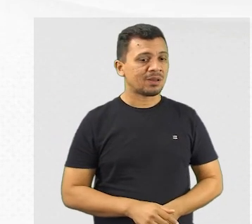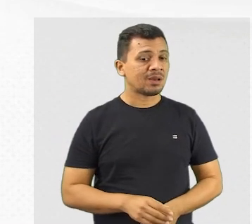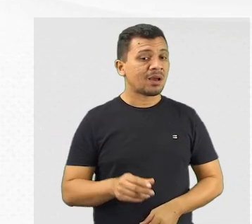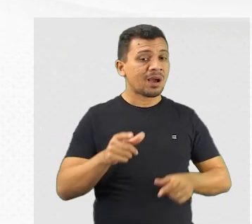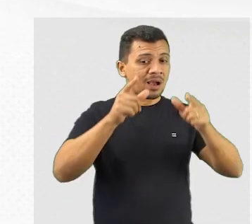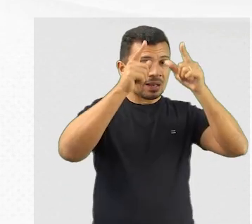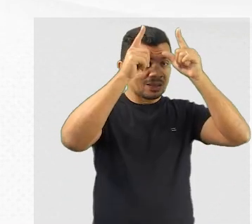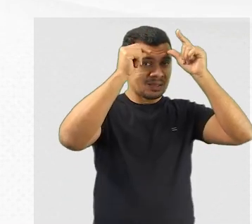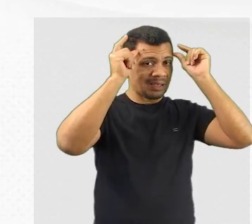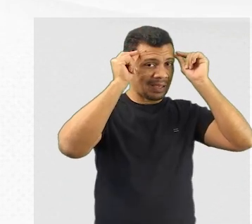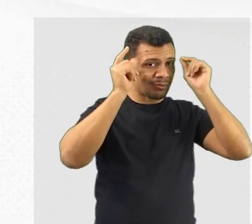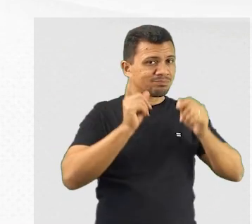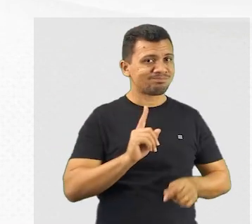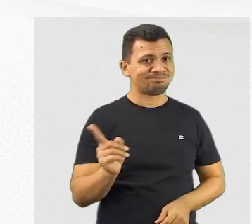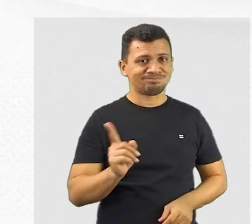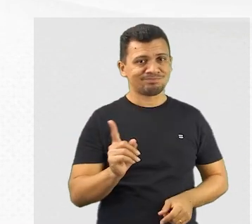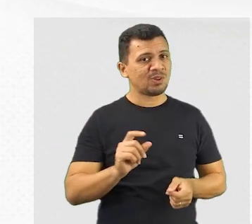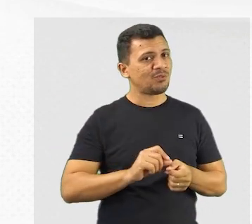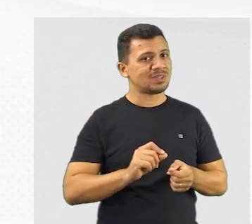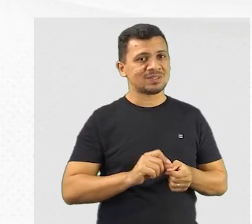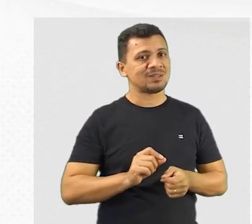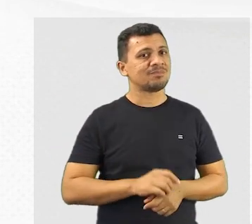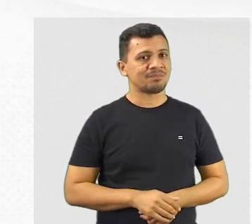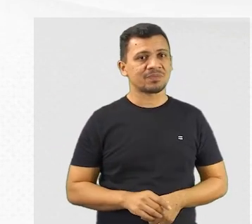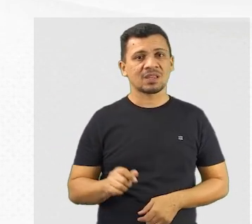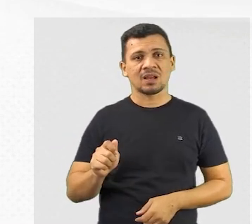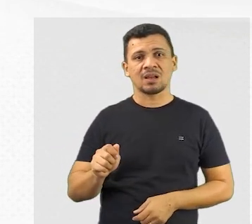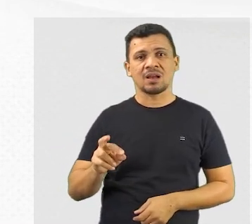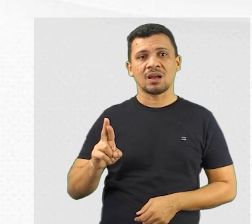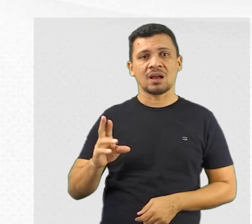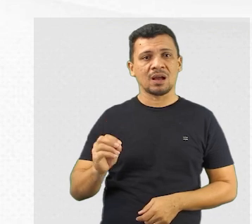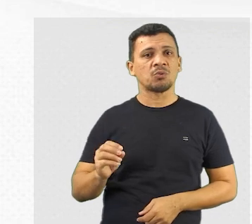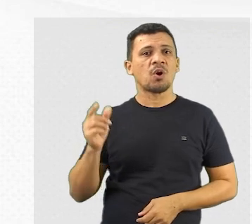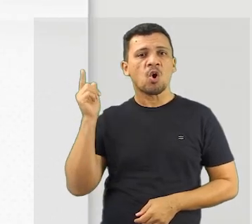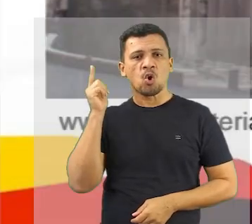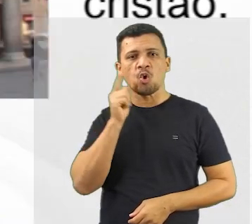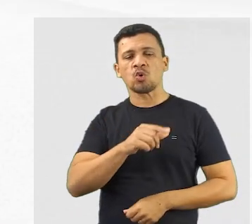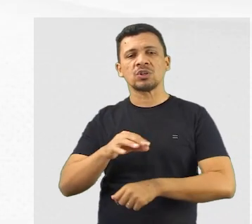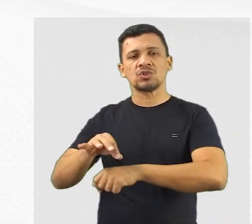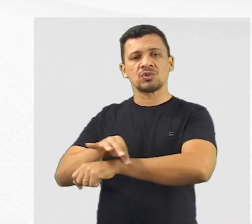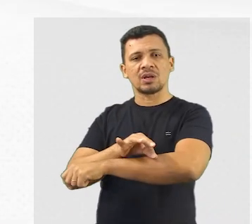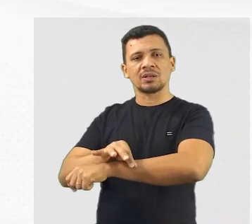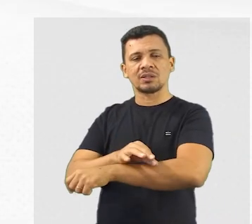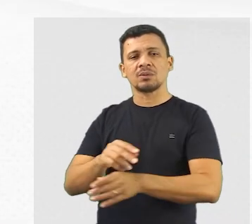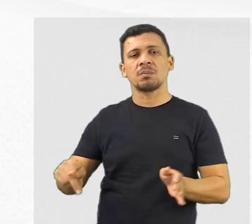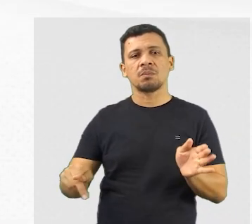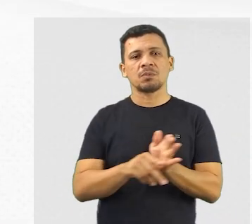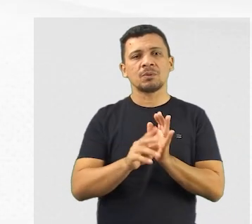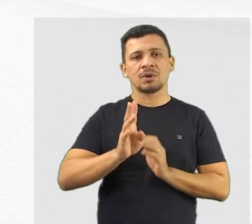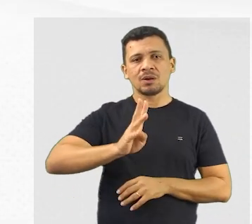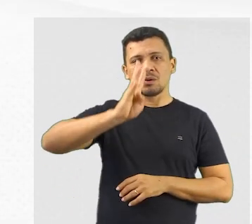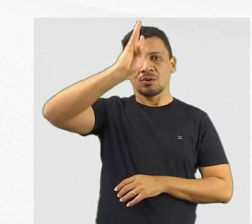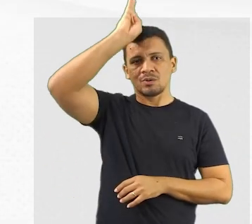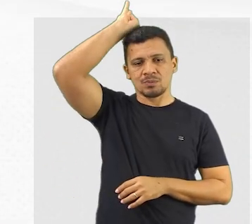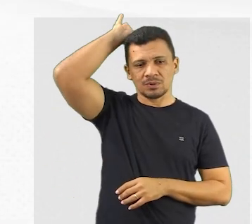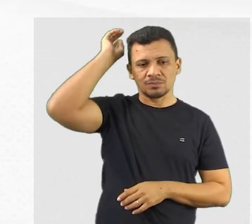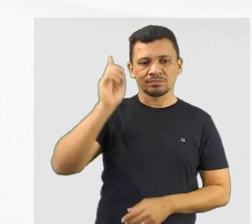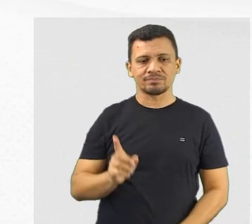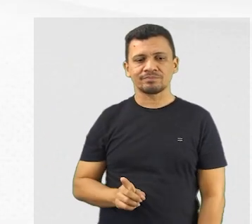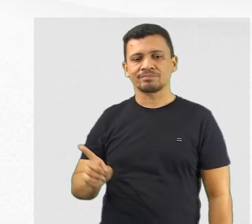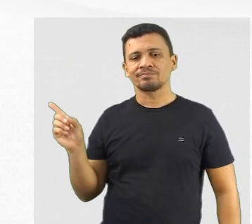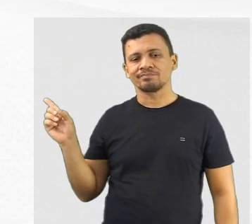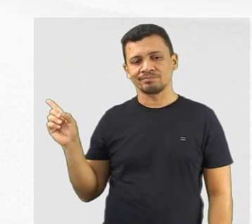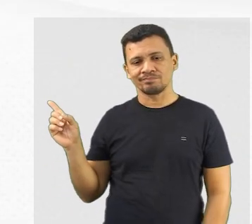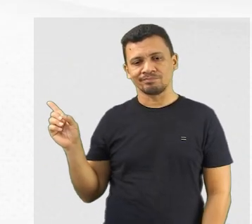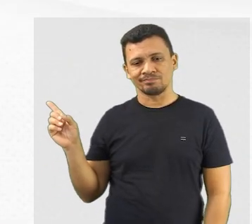só, não faziam. Então, o arco é uma conquista arquitetônica romana. Apresentando para vocês os templos. O